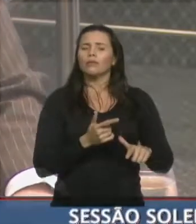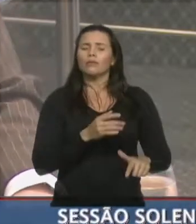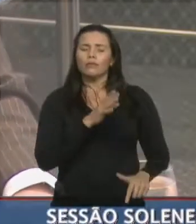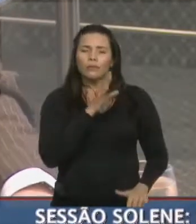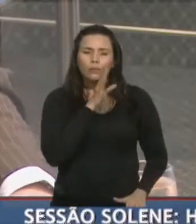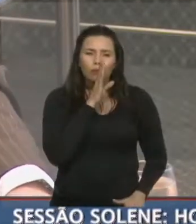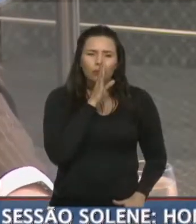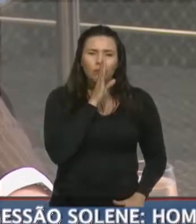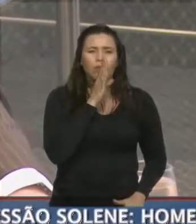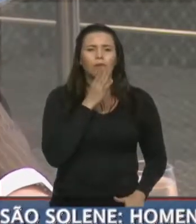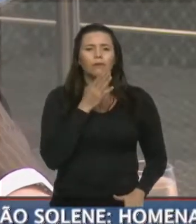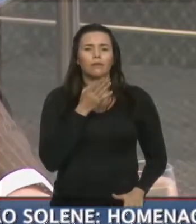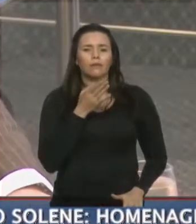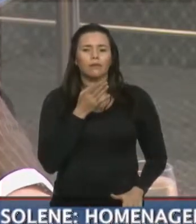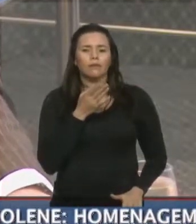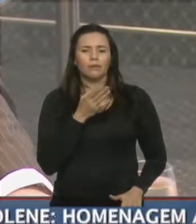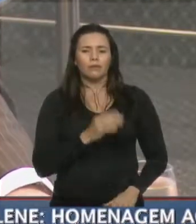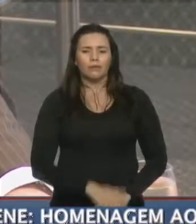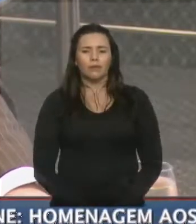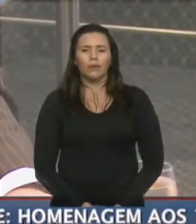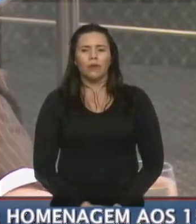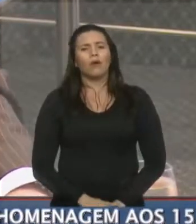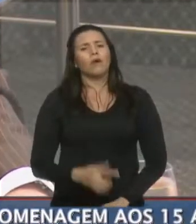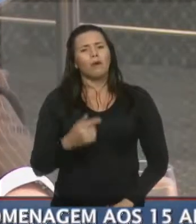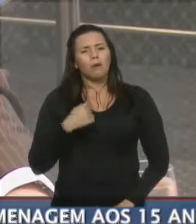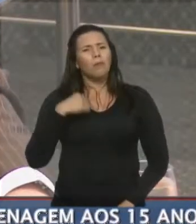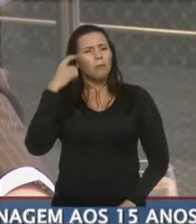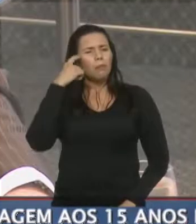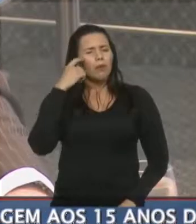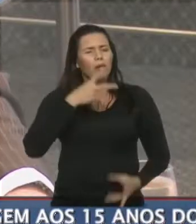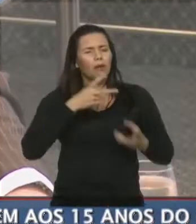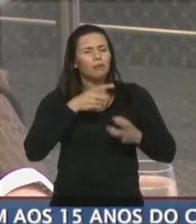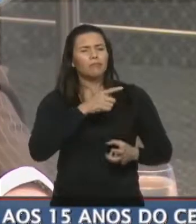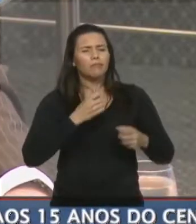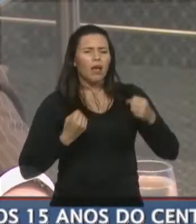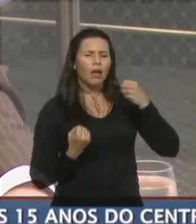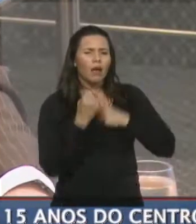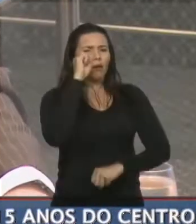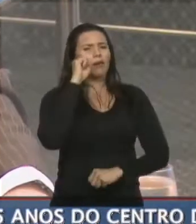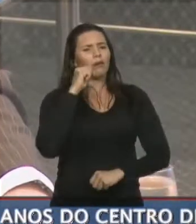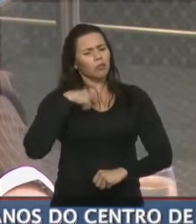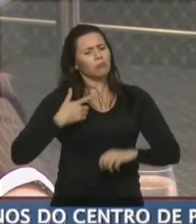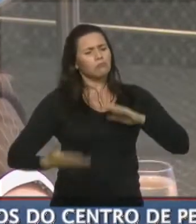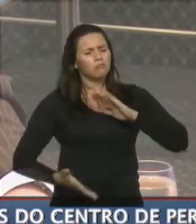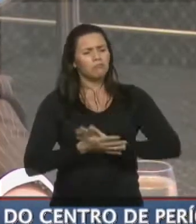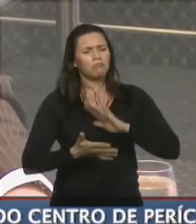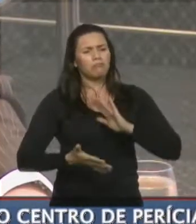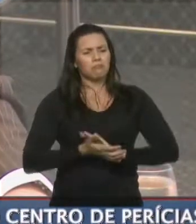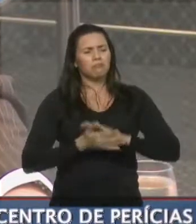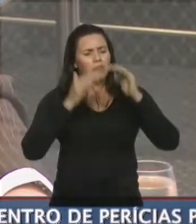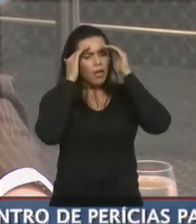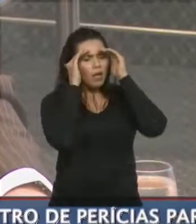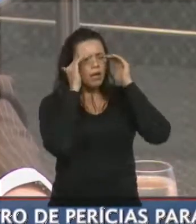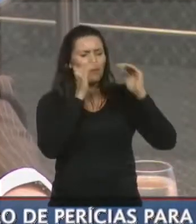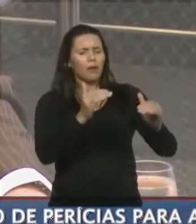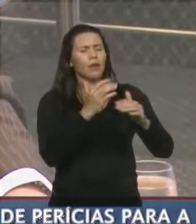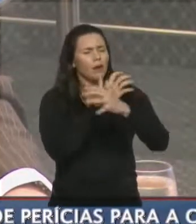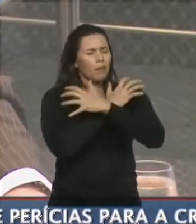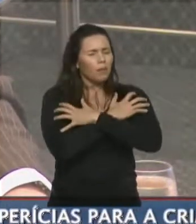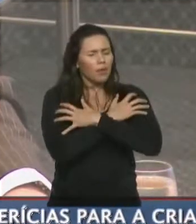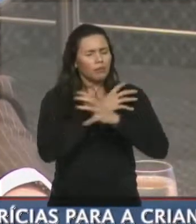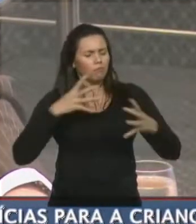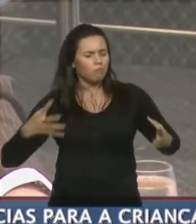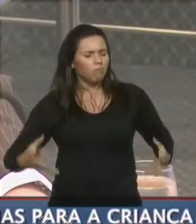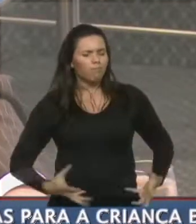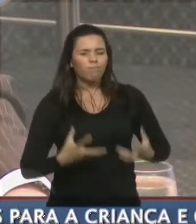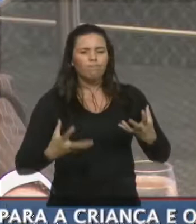enaltecidos, porque vocês são merecedores. Deixo aqui todos os meus respeitos, tá, e o meu abraço. Muito obrigado